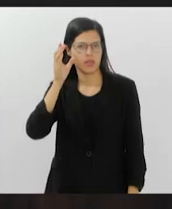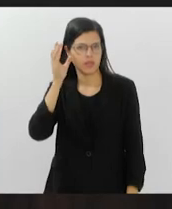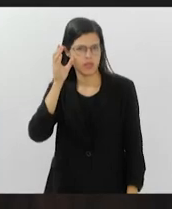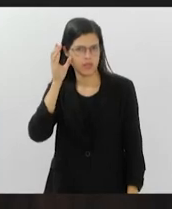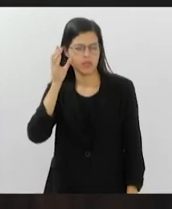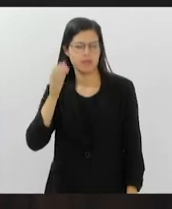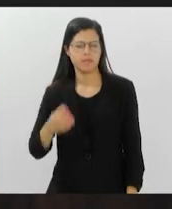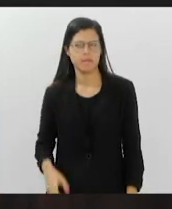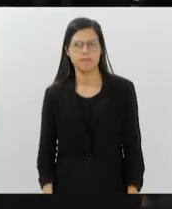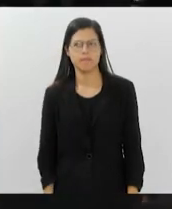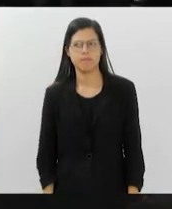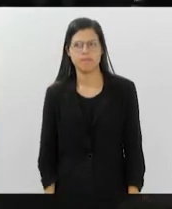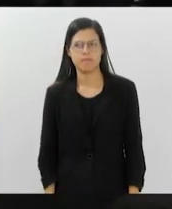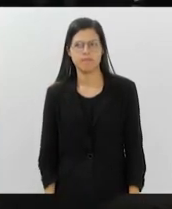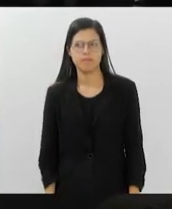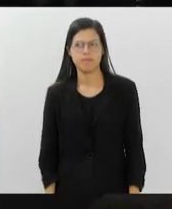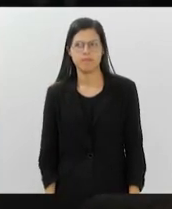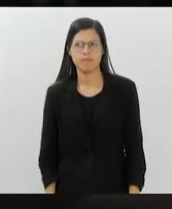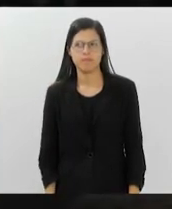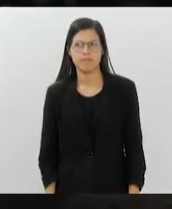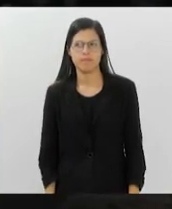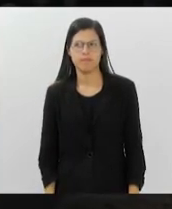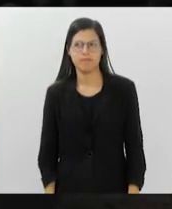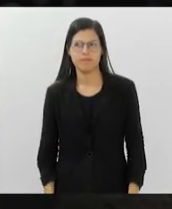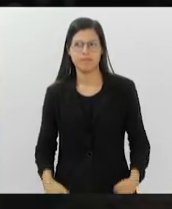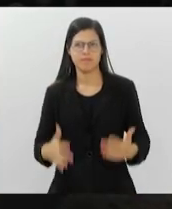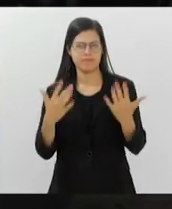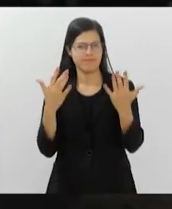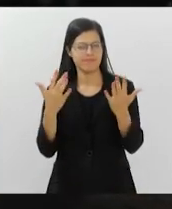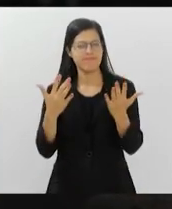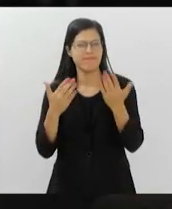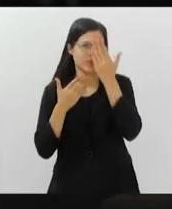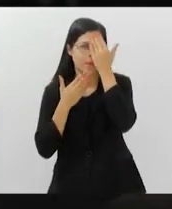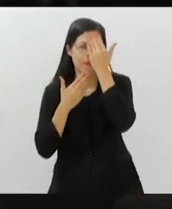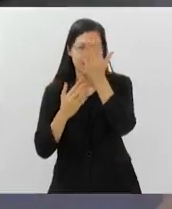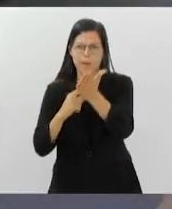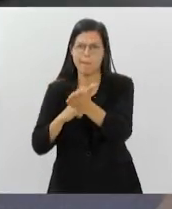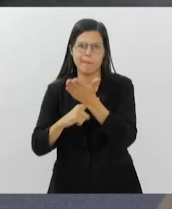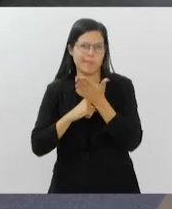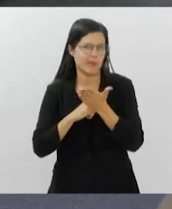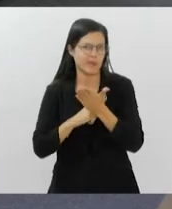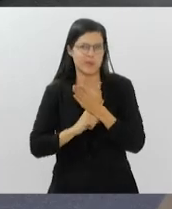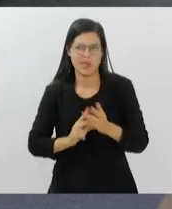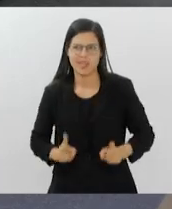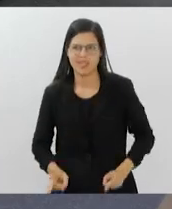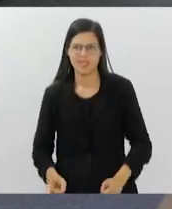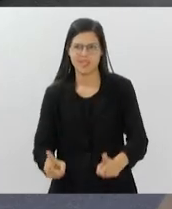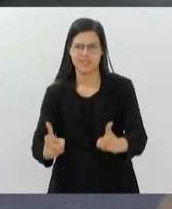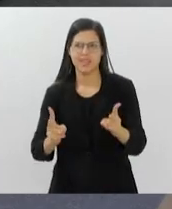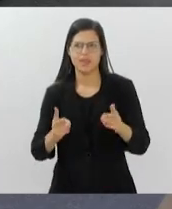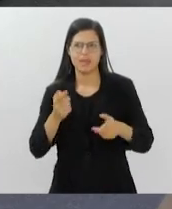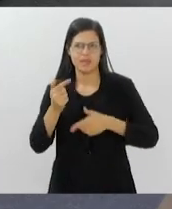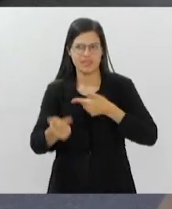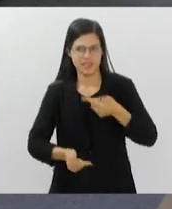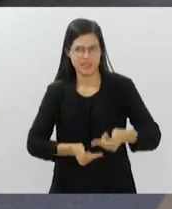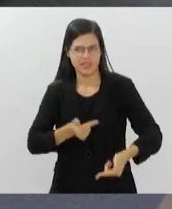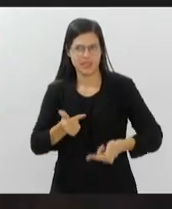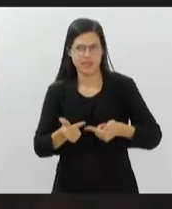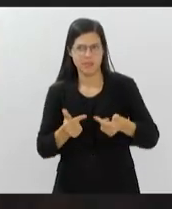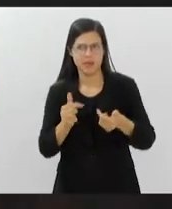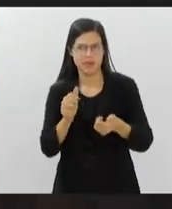Jordão. Por favor, Celinha, muito obrigado por me ajudar sempre nesse trabalho árduo aí junto